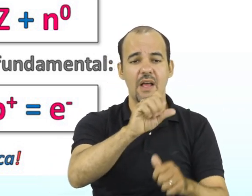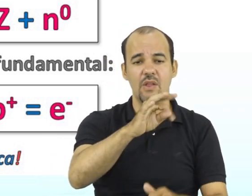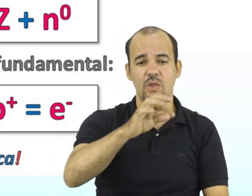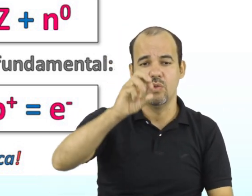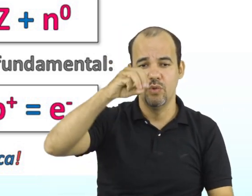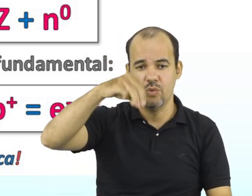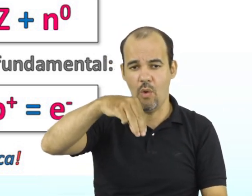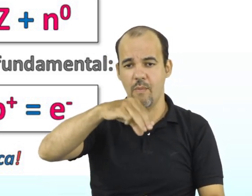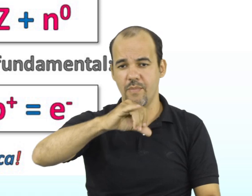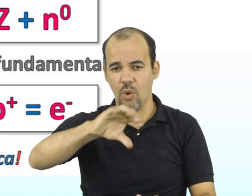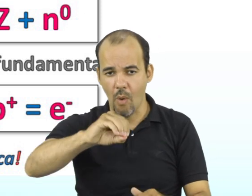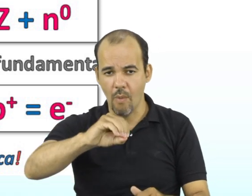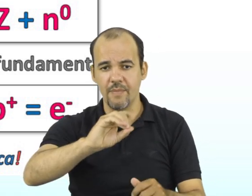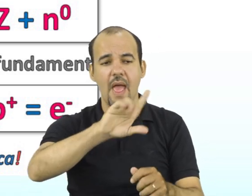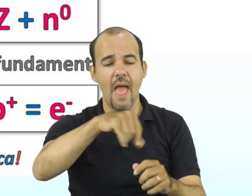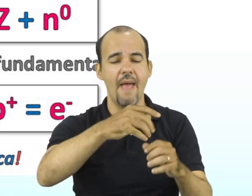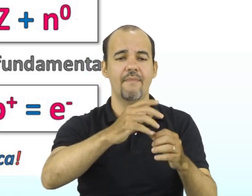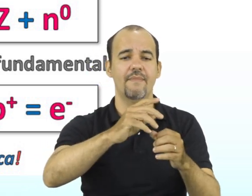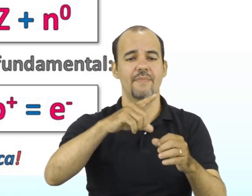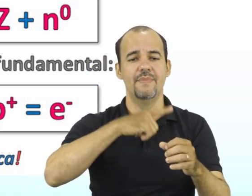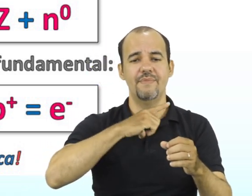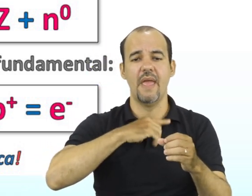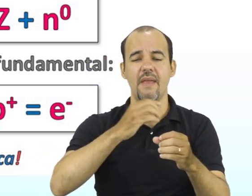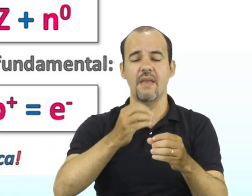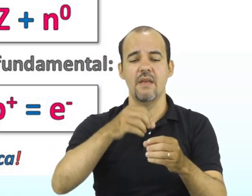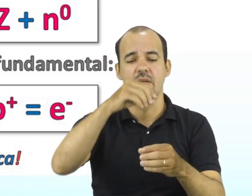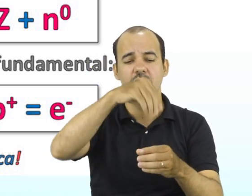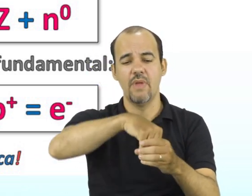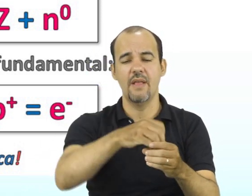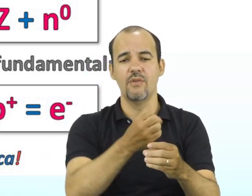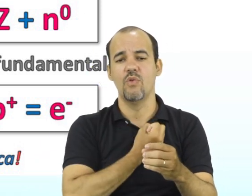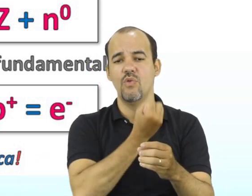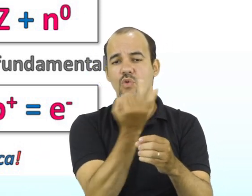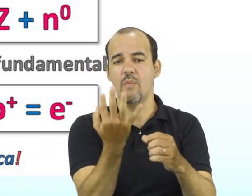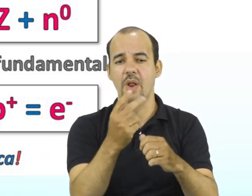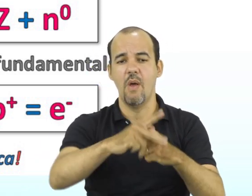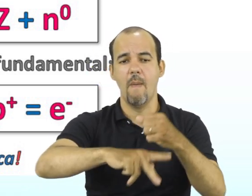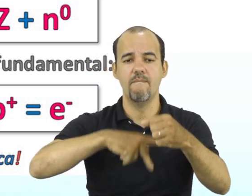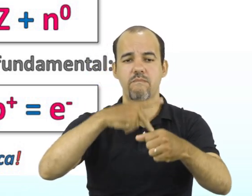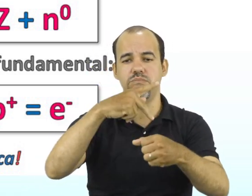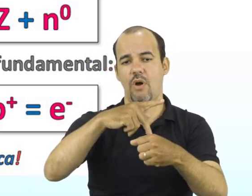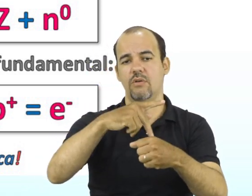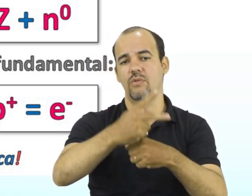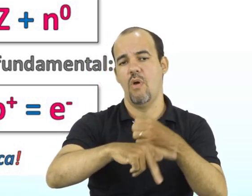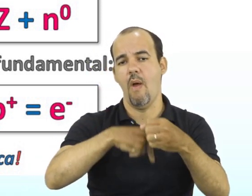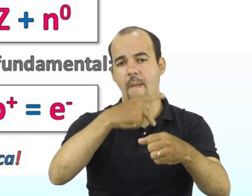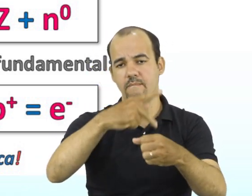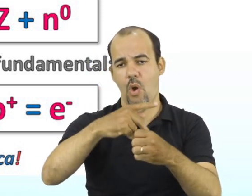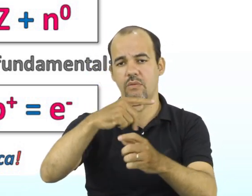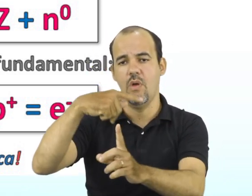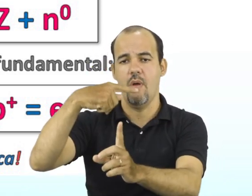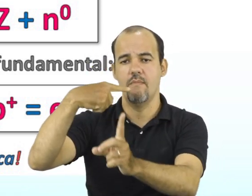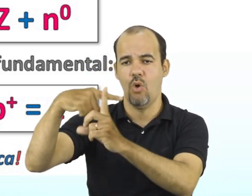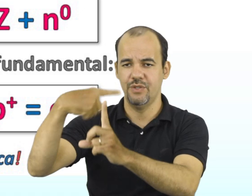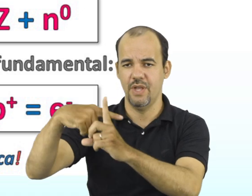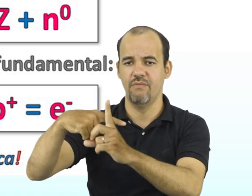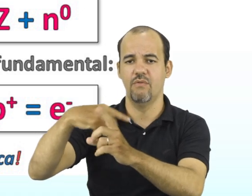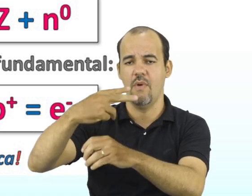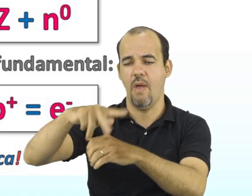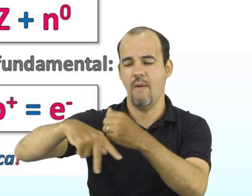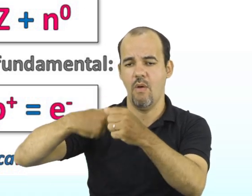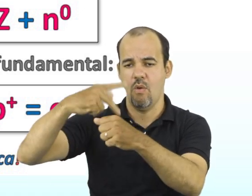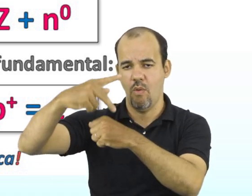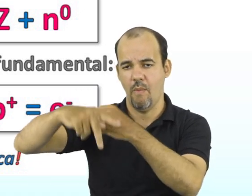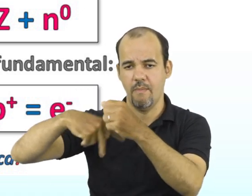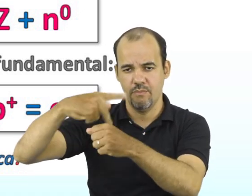é que o número de prótons, tá? O número de prótons, aquele número positivo, tá? Aquele número